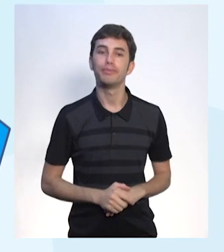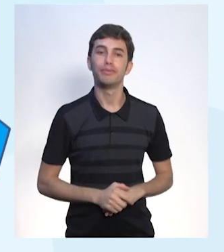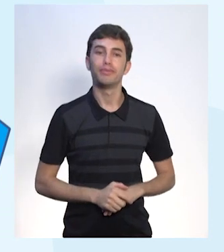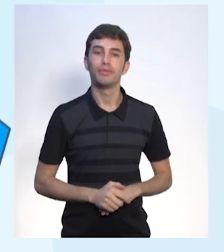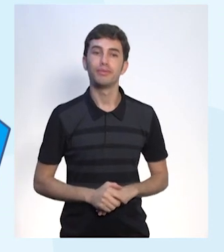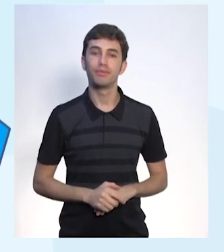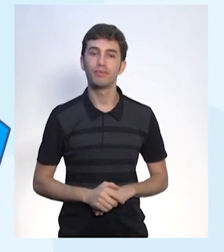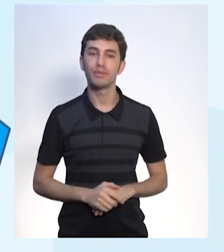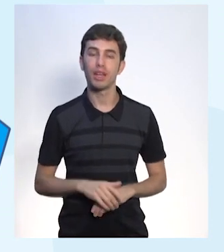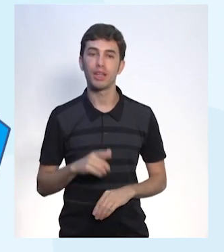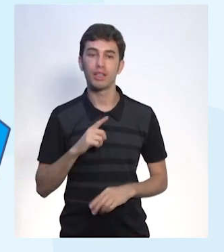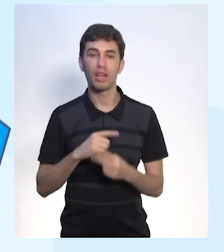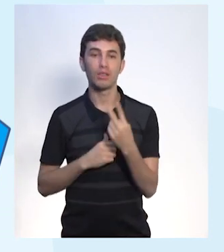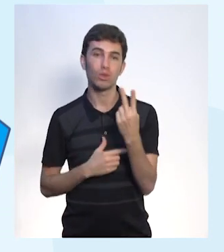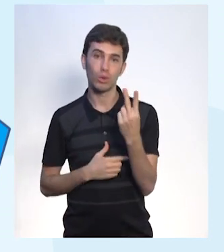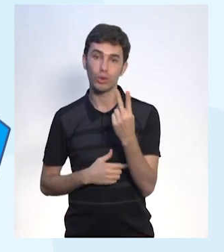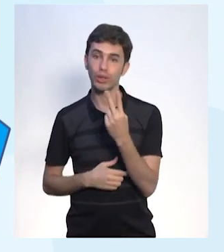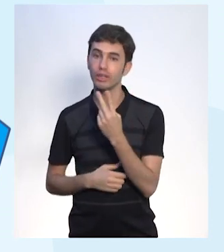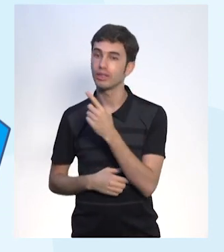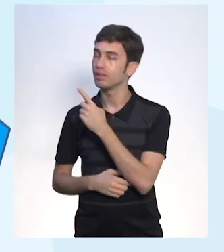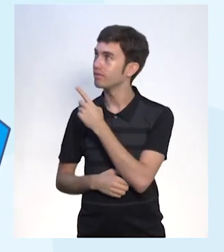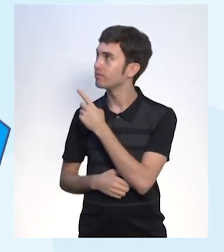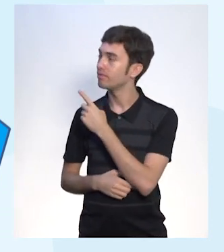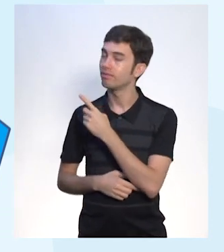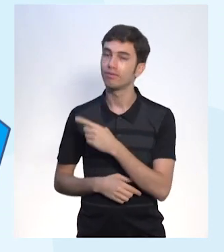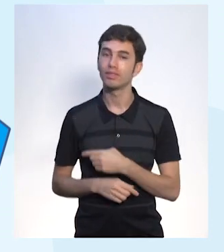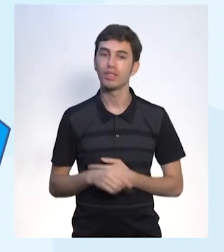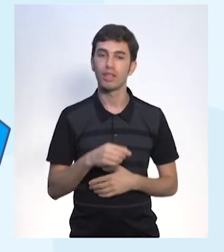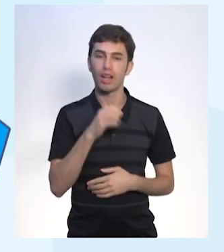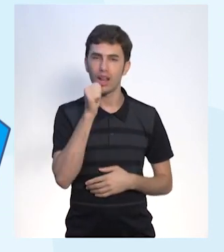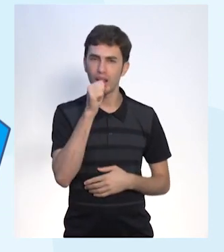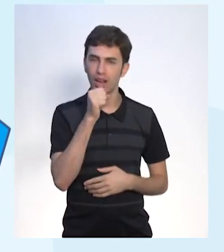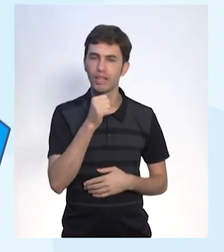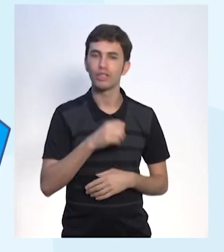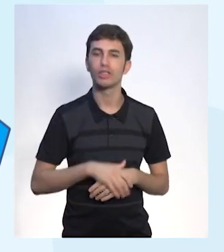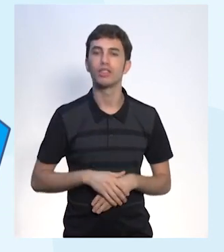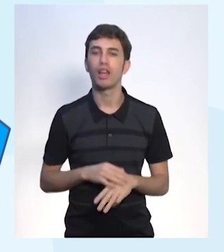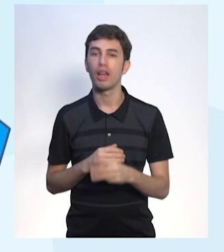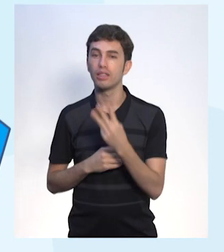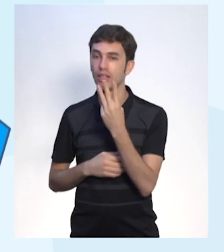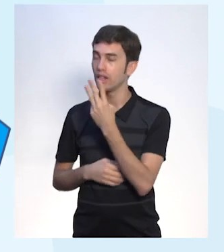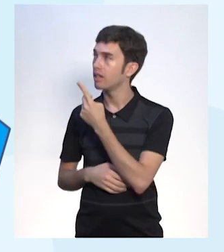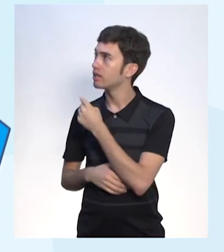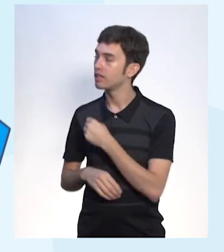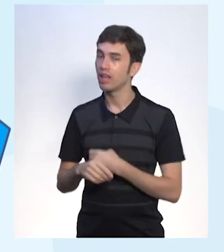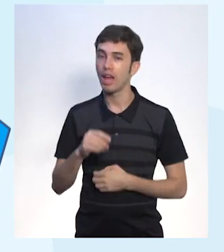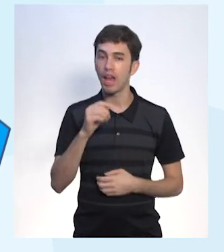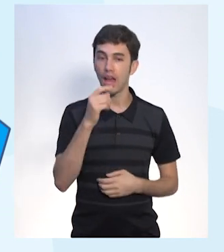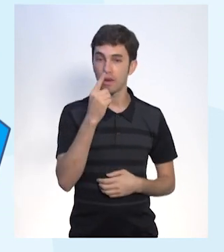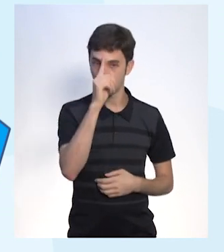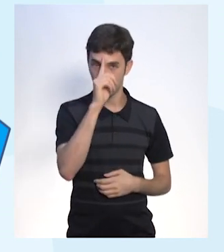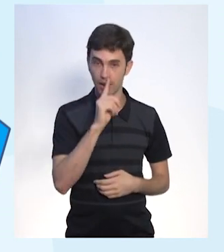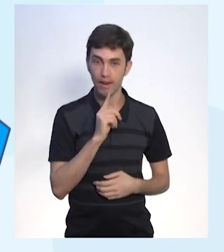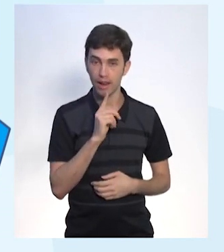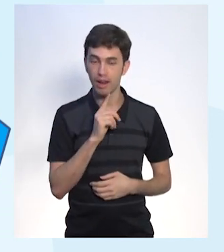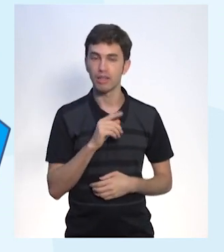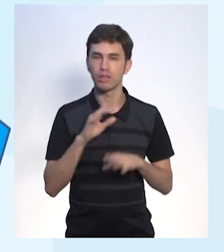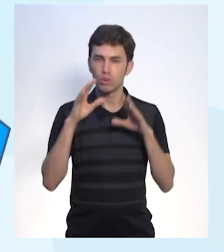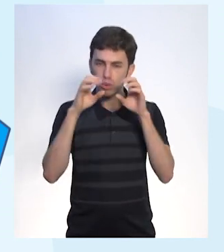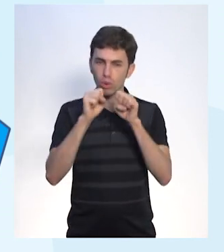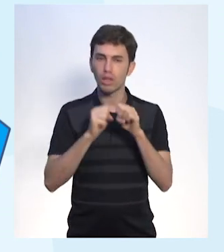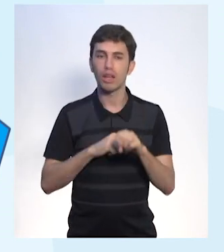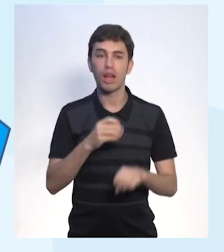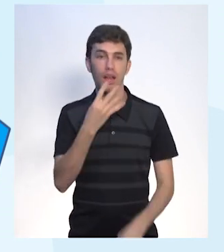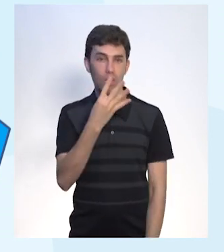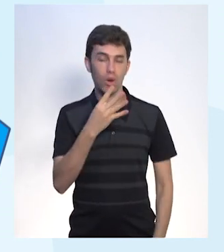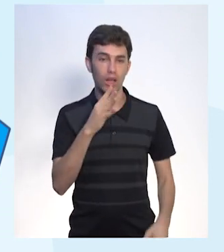Temos aí uma figura 2, também em vermelho, um pouco mais claro. Temos a figura 3 e temos a figura 4. Ainda a figura